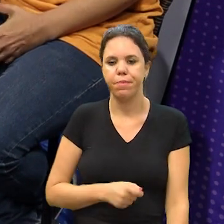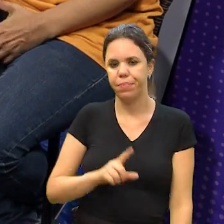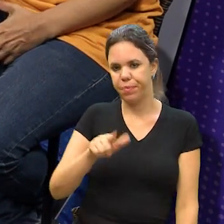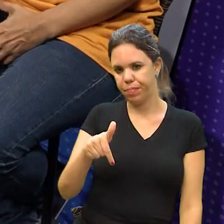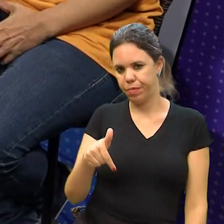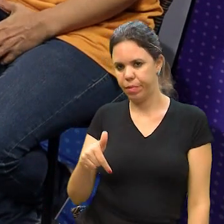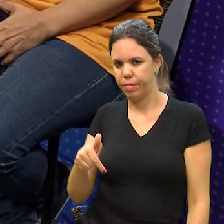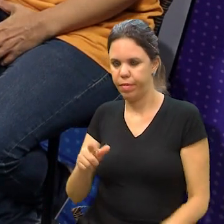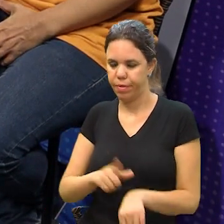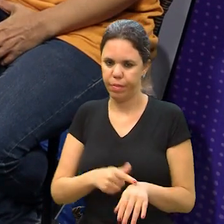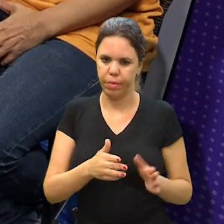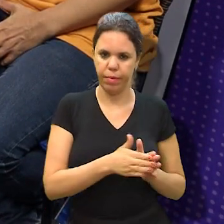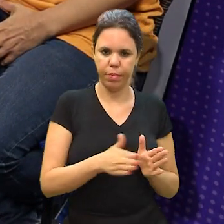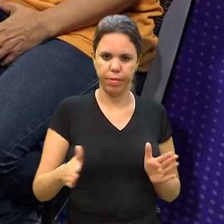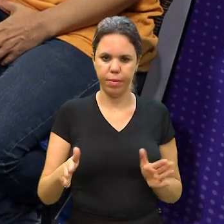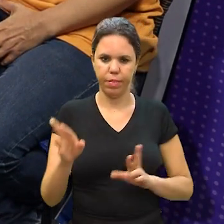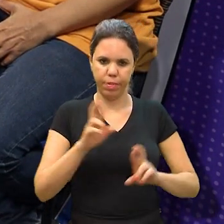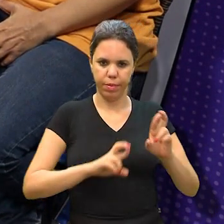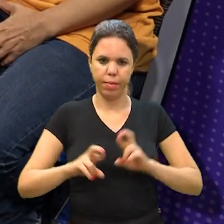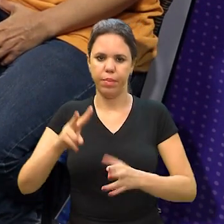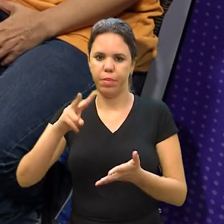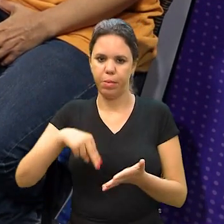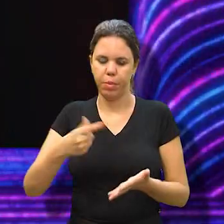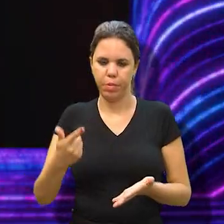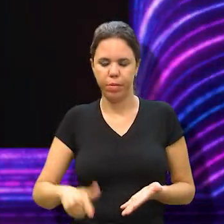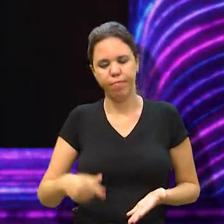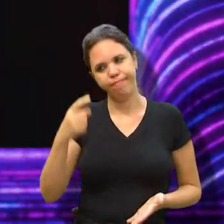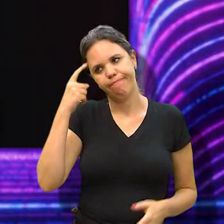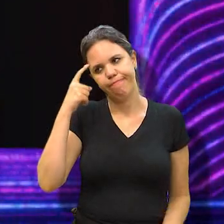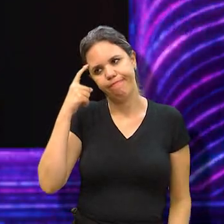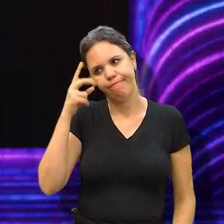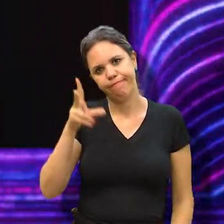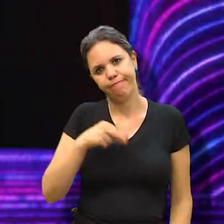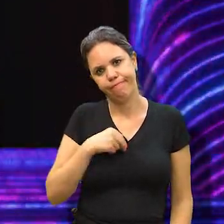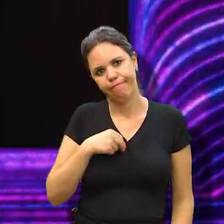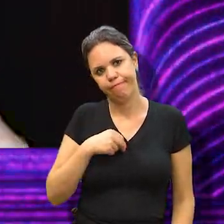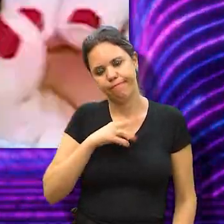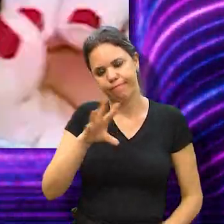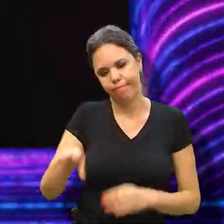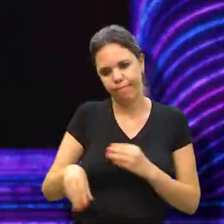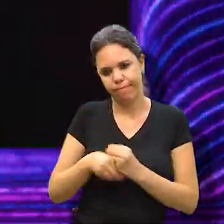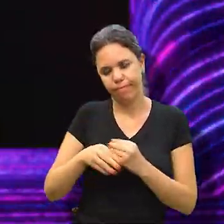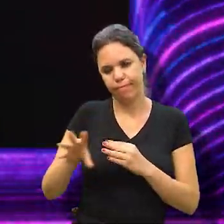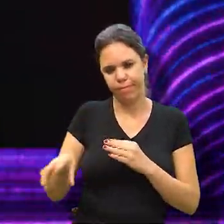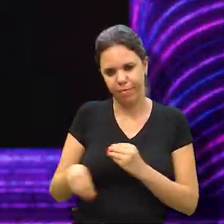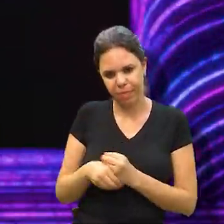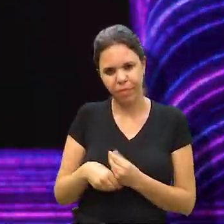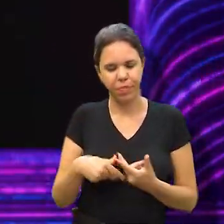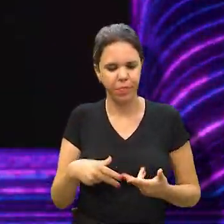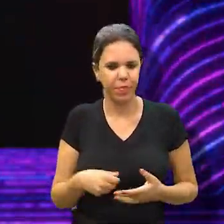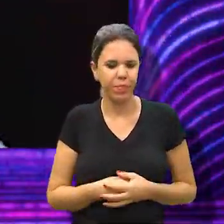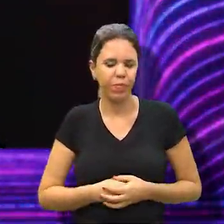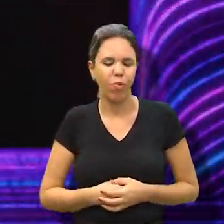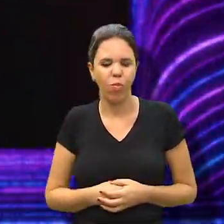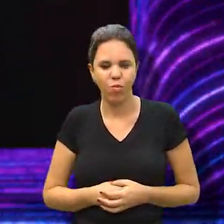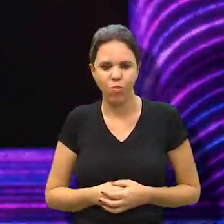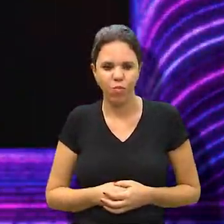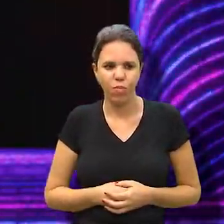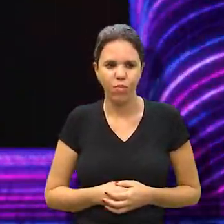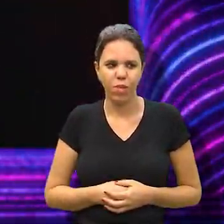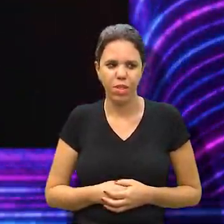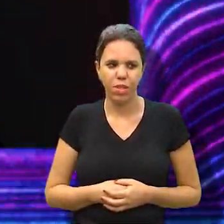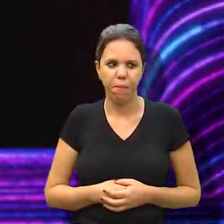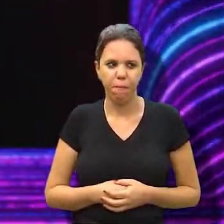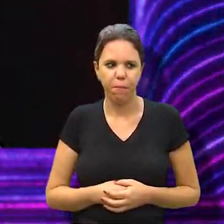Assim, depois desse tempinho a gente dá aquela relida, né? Aí a gente pensa, poxa, podia ter acrescentado mais um negocinho